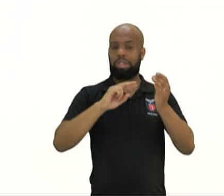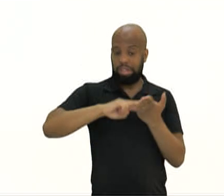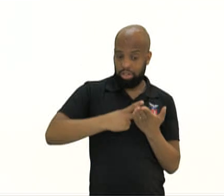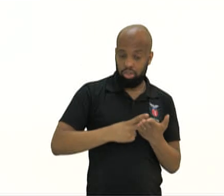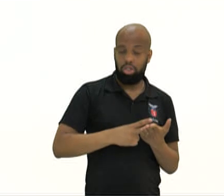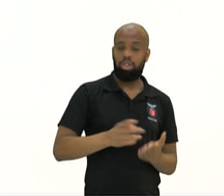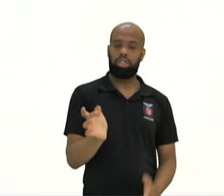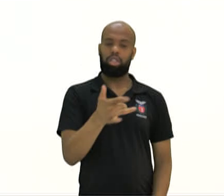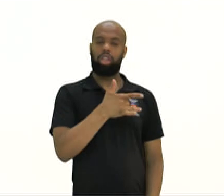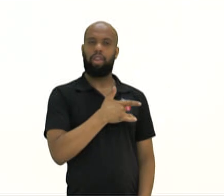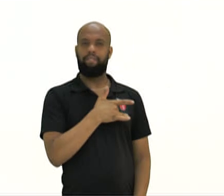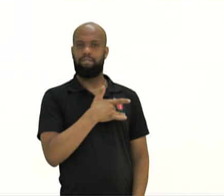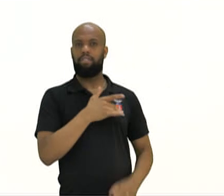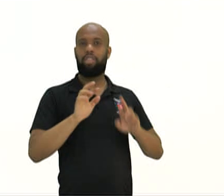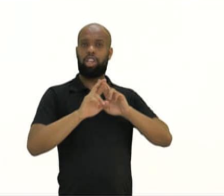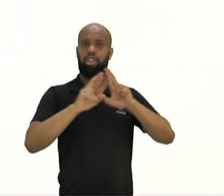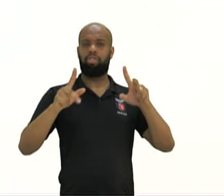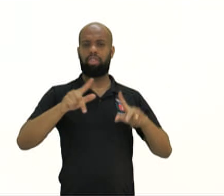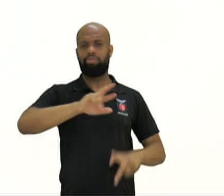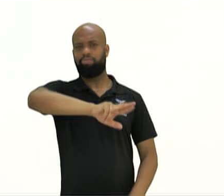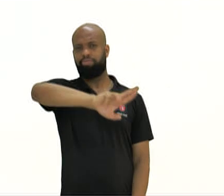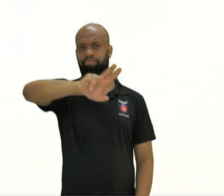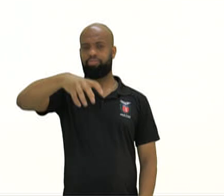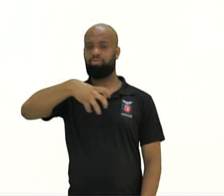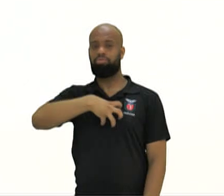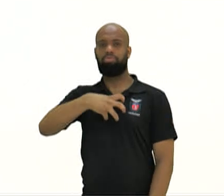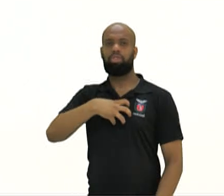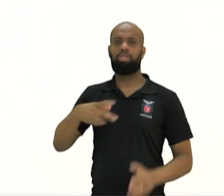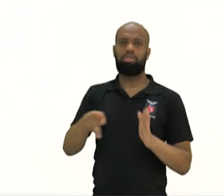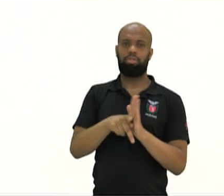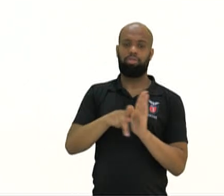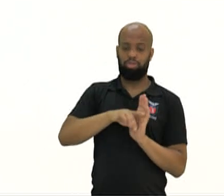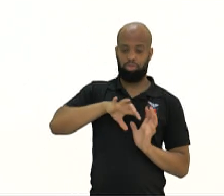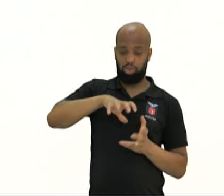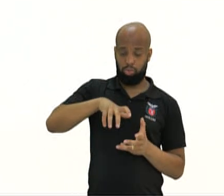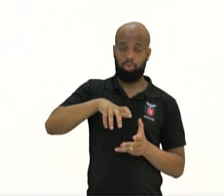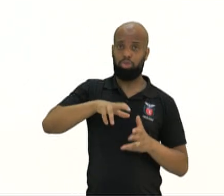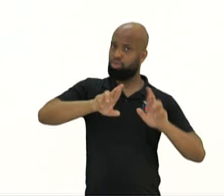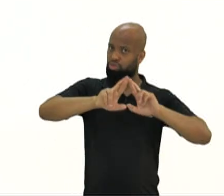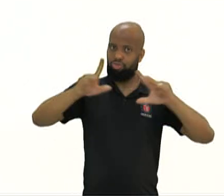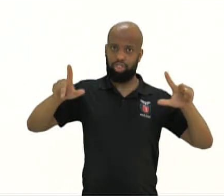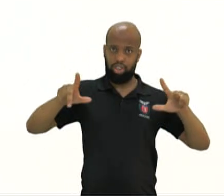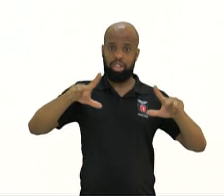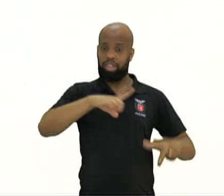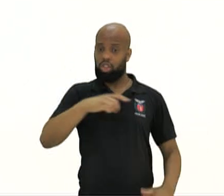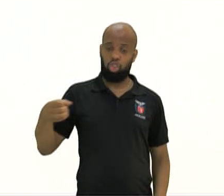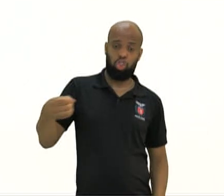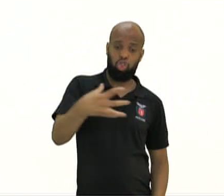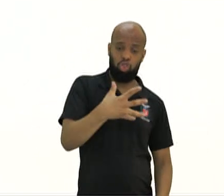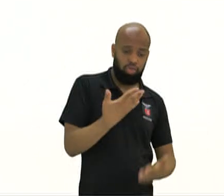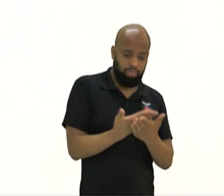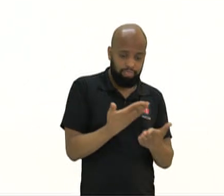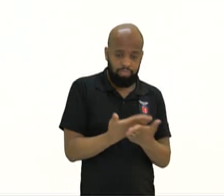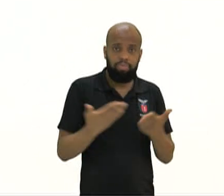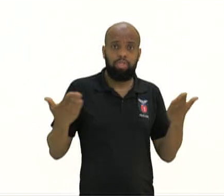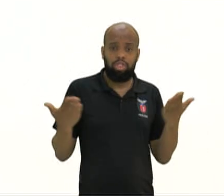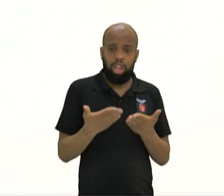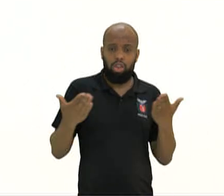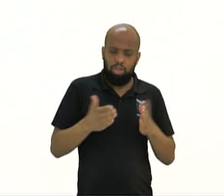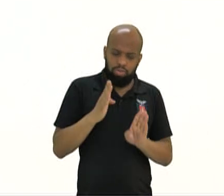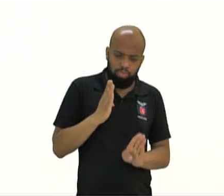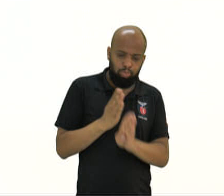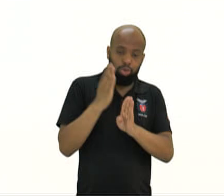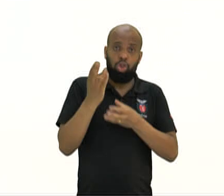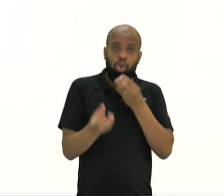é diferente em várias partes do planeta, né, dividido. Que um novo estudo, ele examinou como